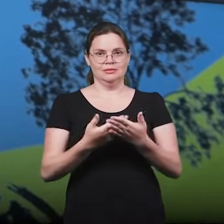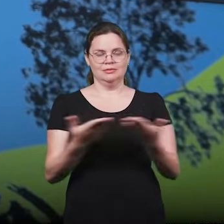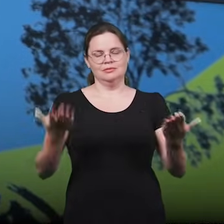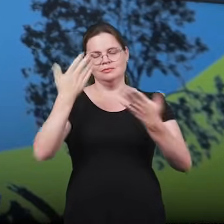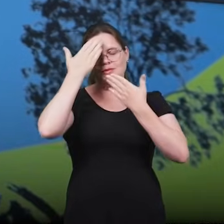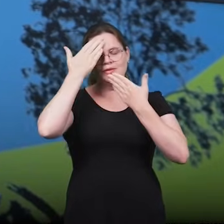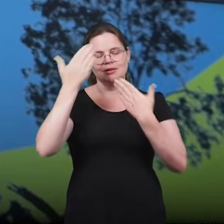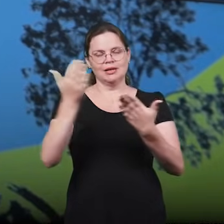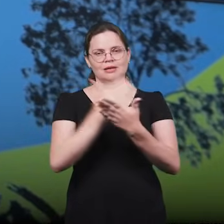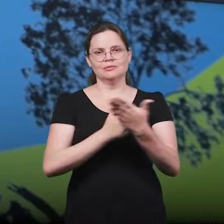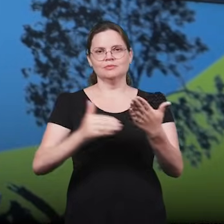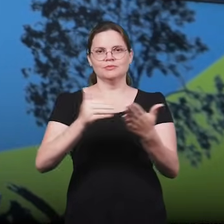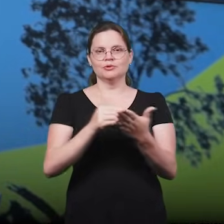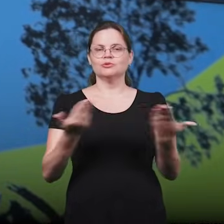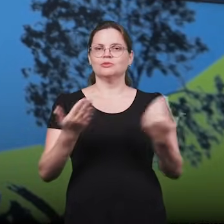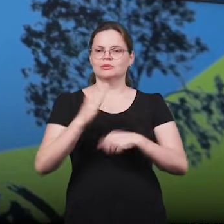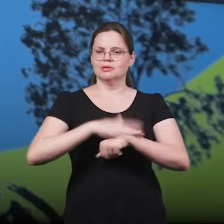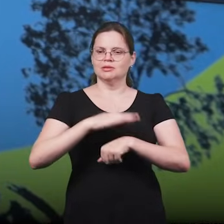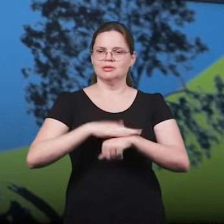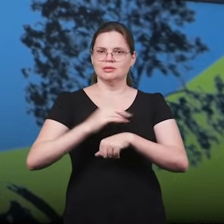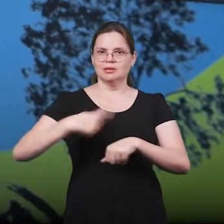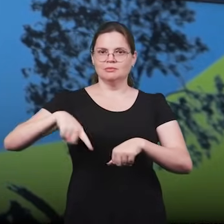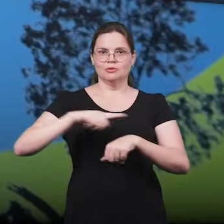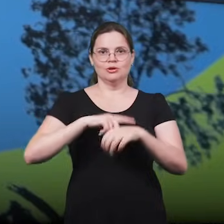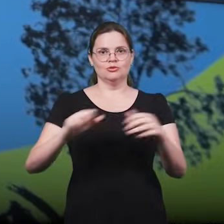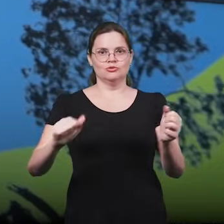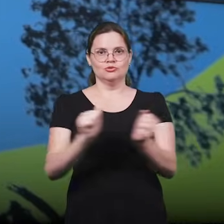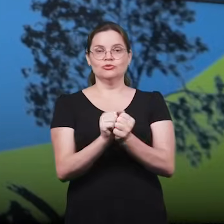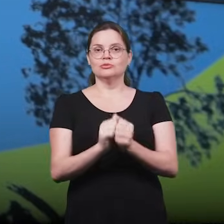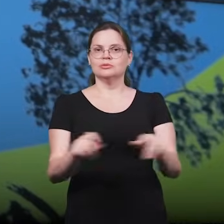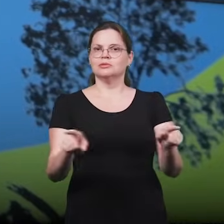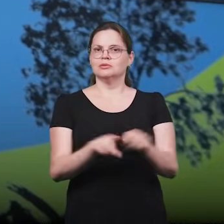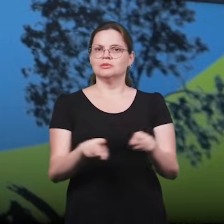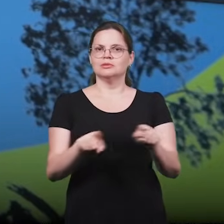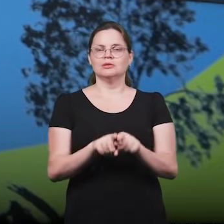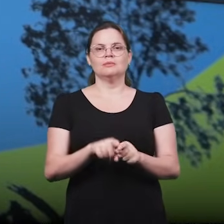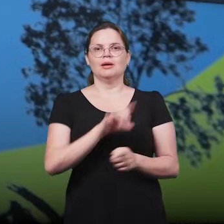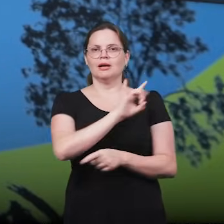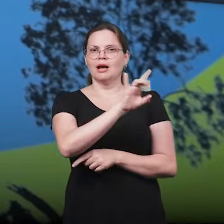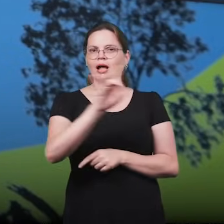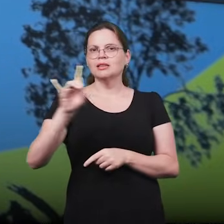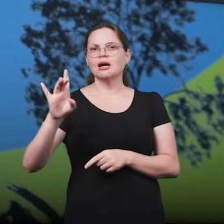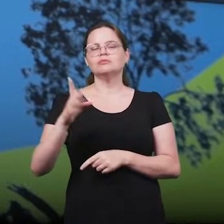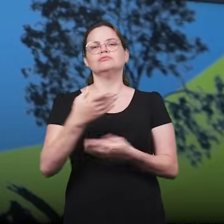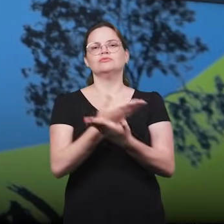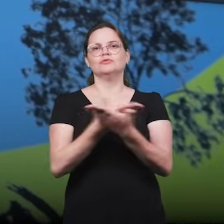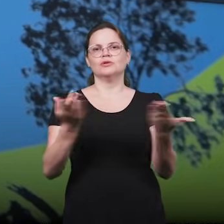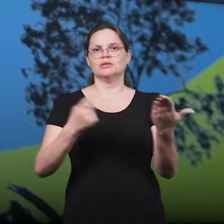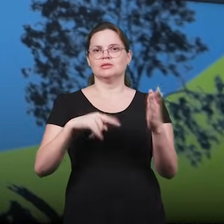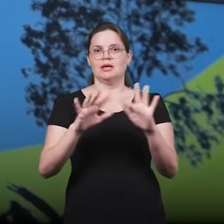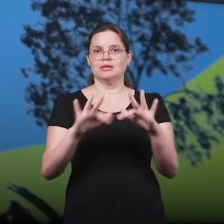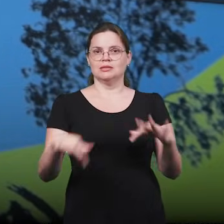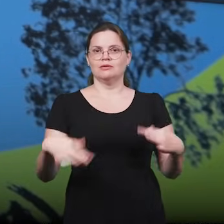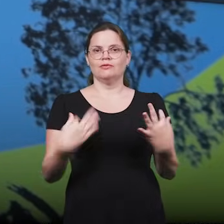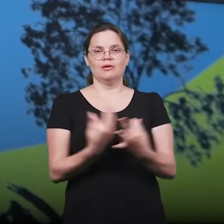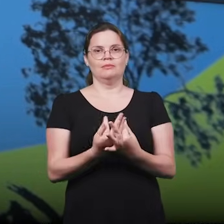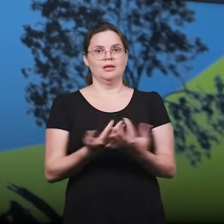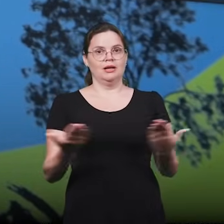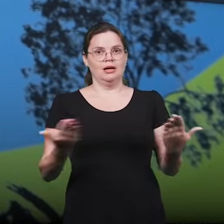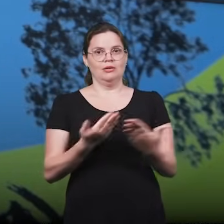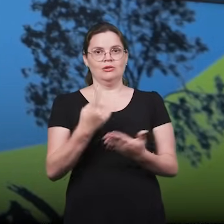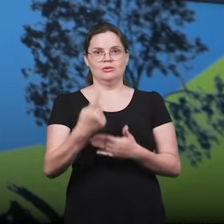por mais desse tempo juntos e desejando a cada um de vocês, as suas famílias, que este ano